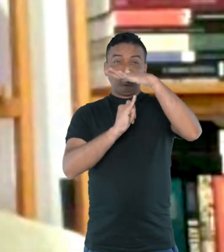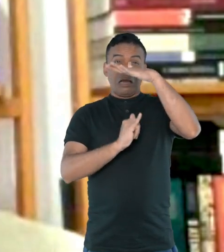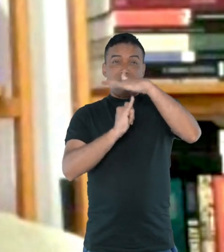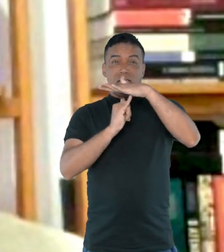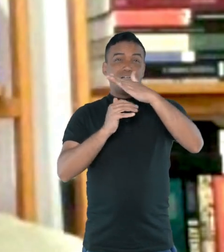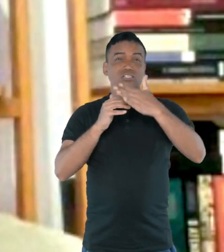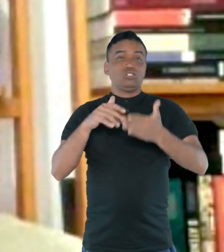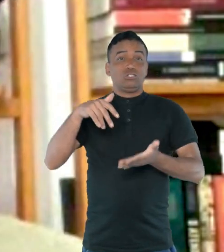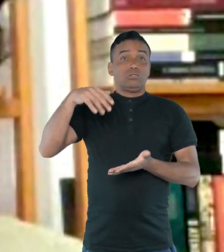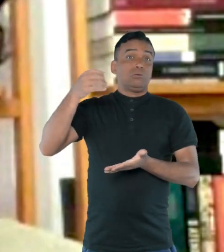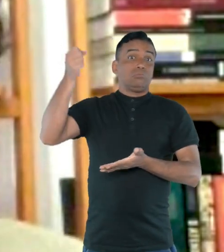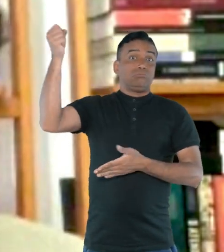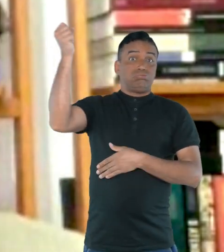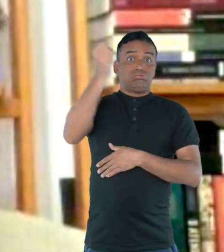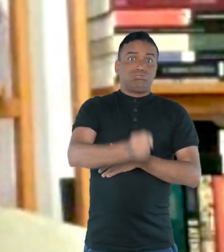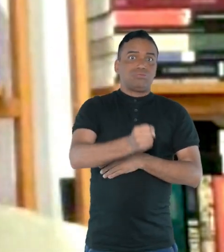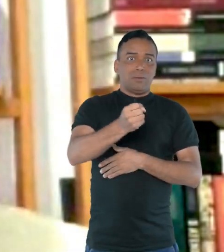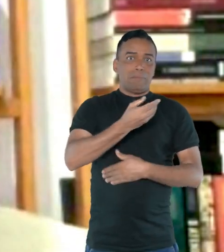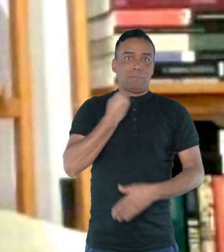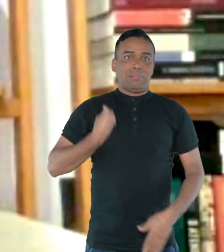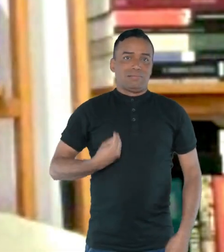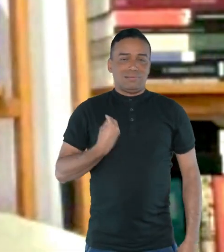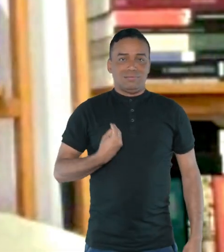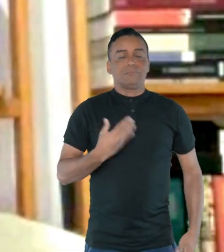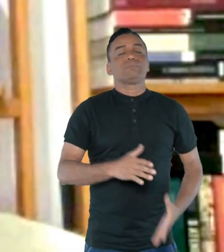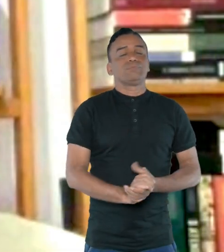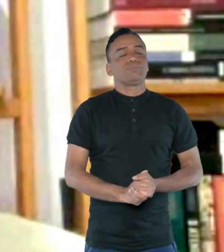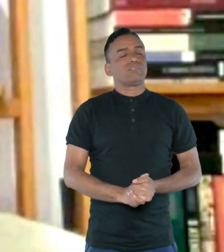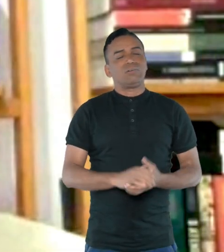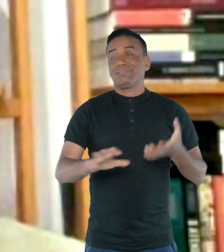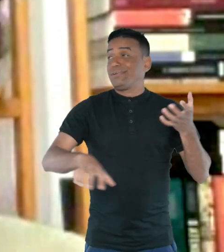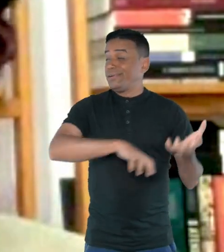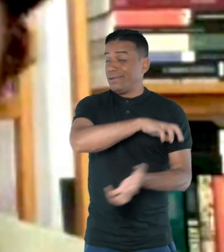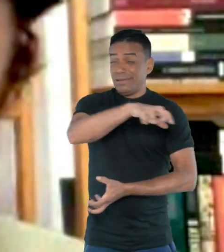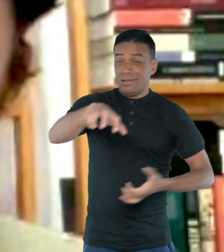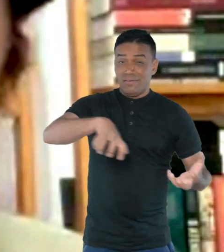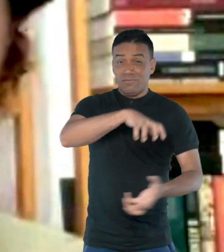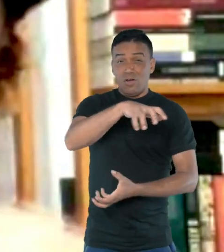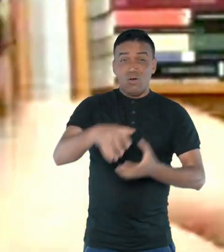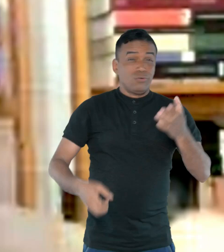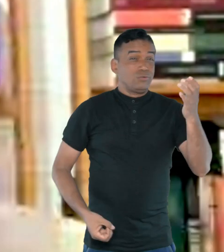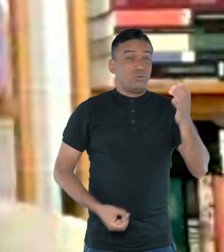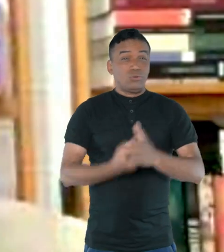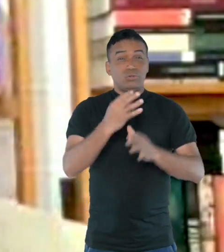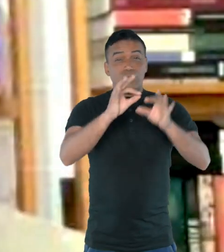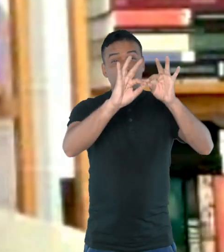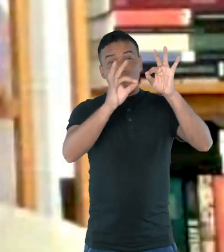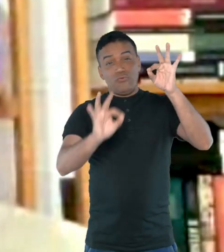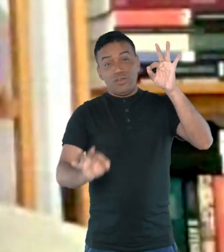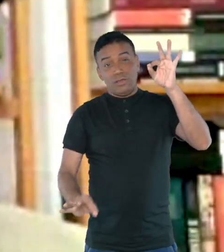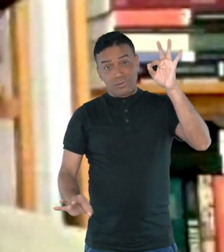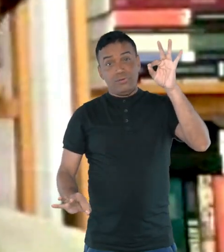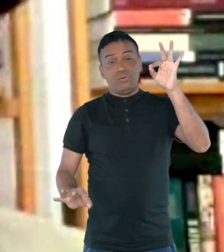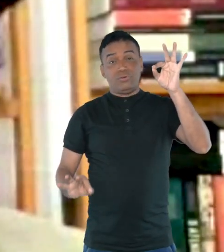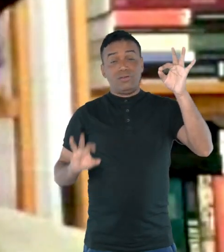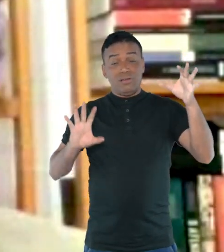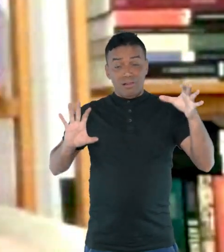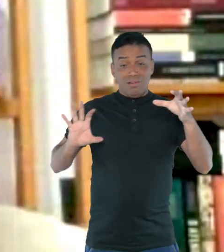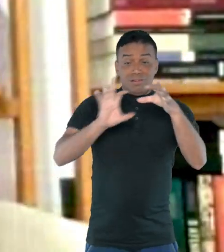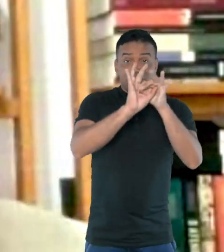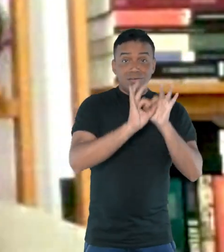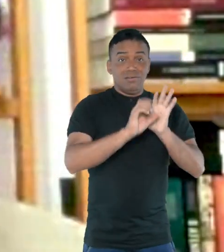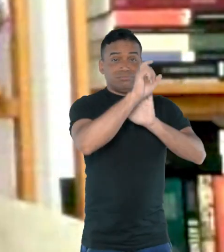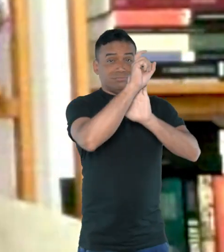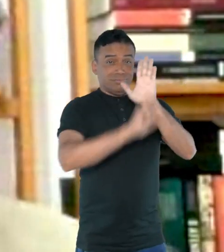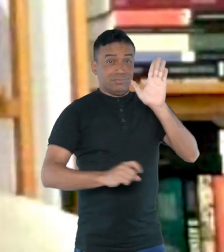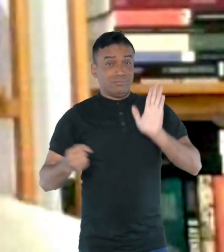Então, essa revolta toda fez construir esse fio que amarra esses textos a partir da ideia